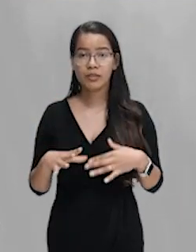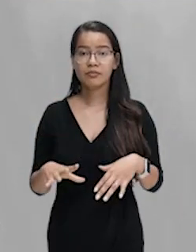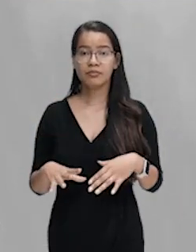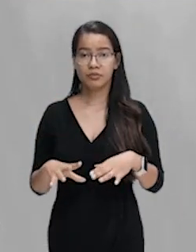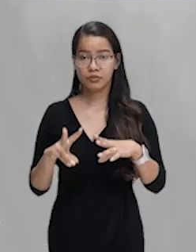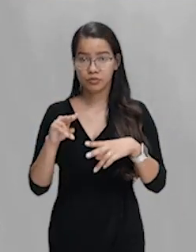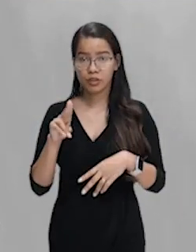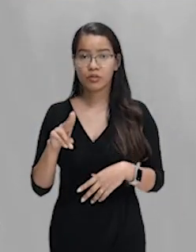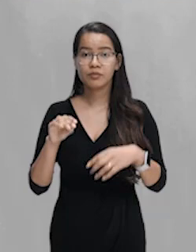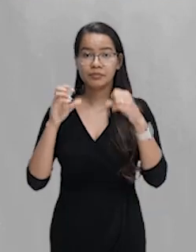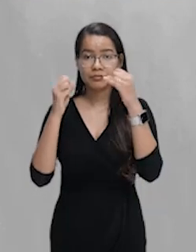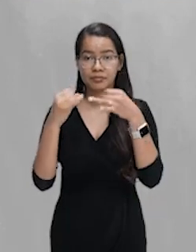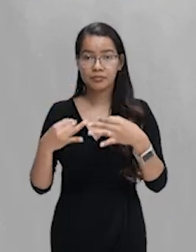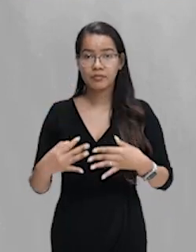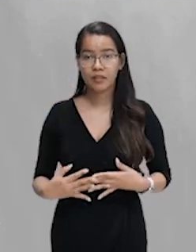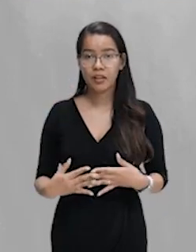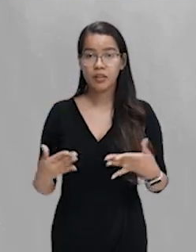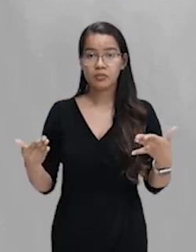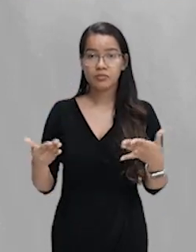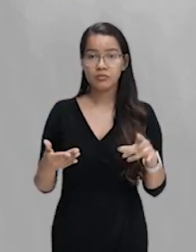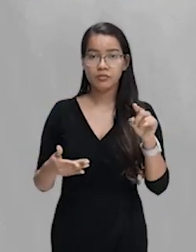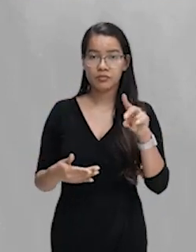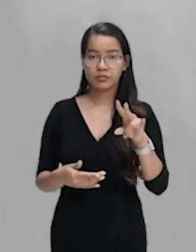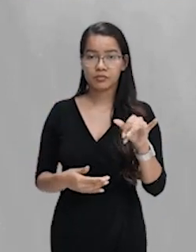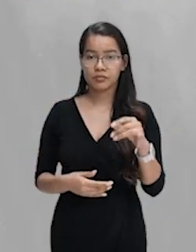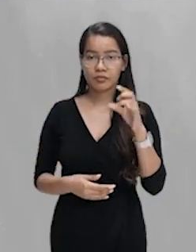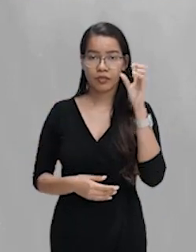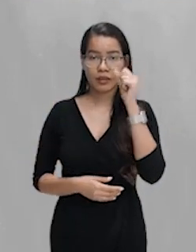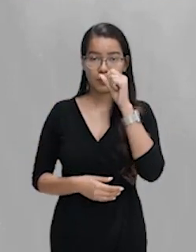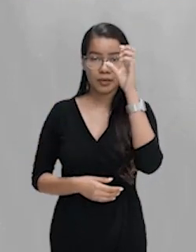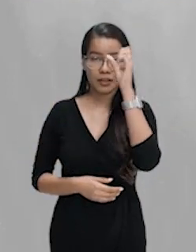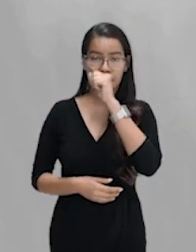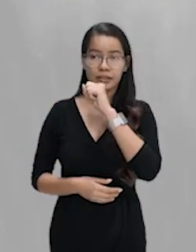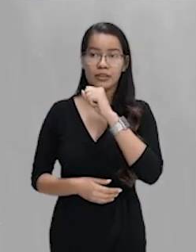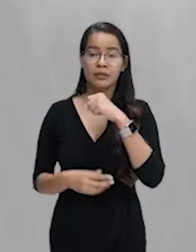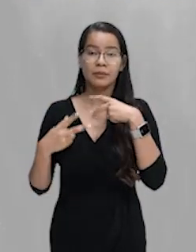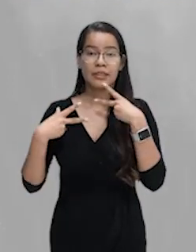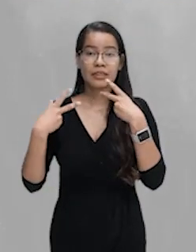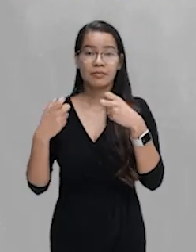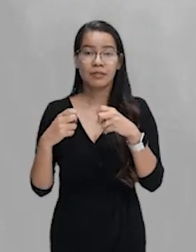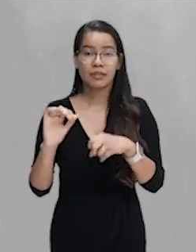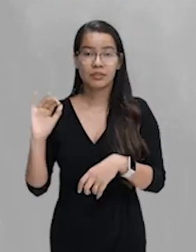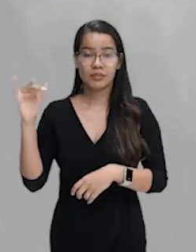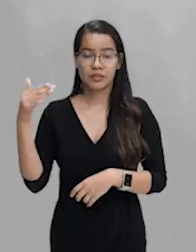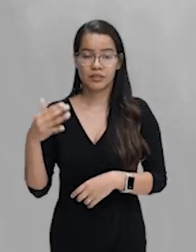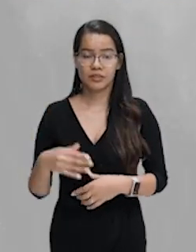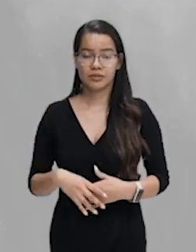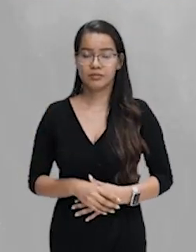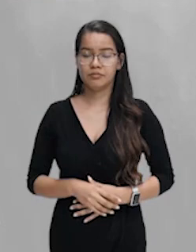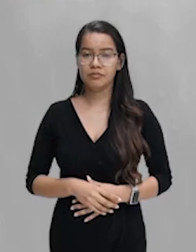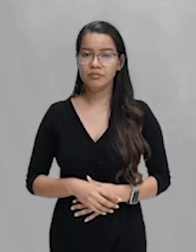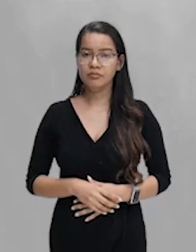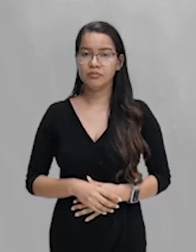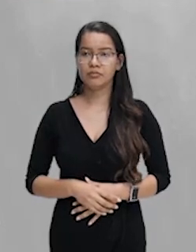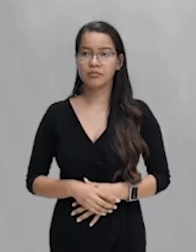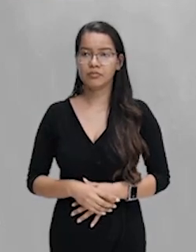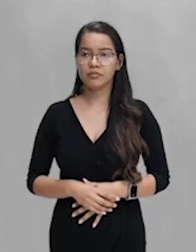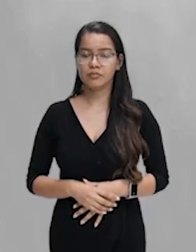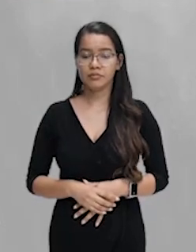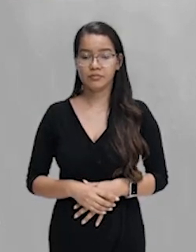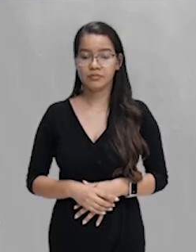Nesse apartado aprenderás a identificar as situações em las que se deve emplear el